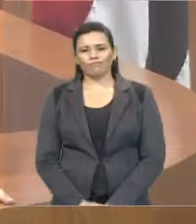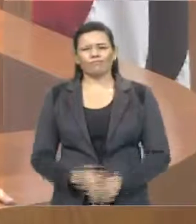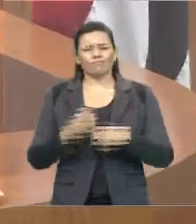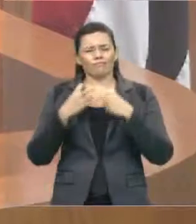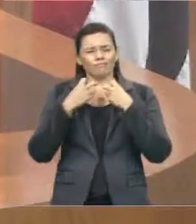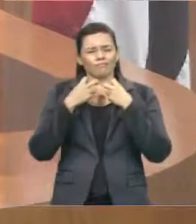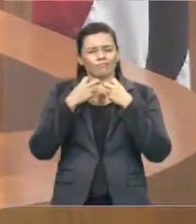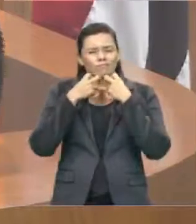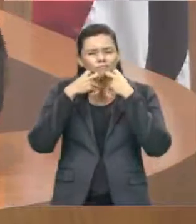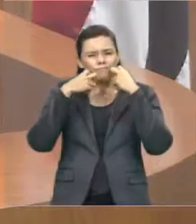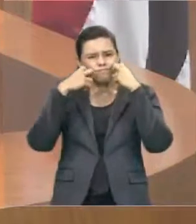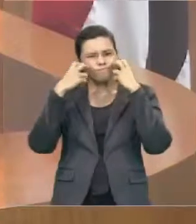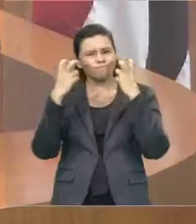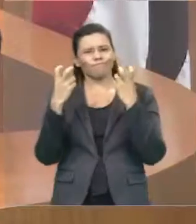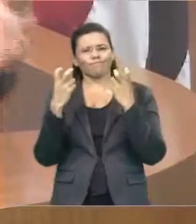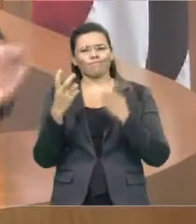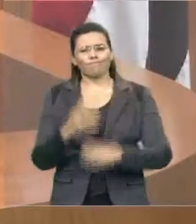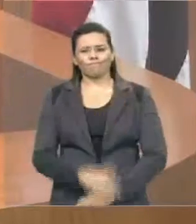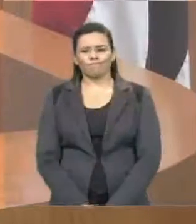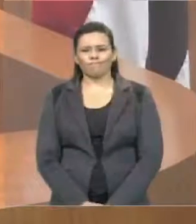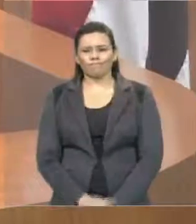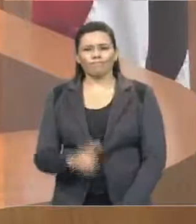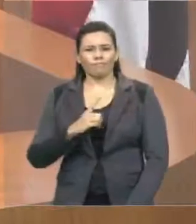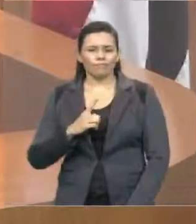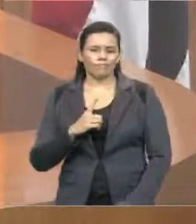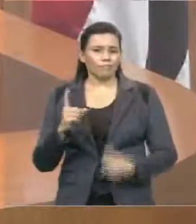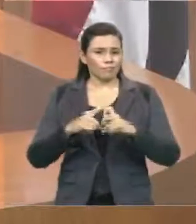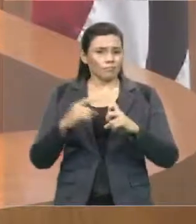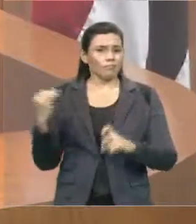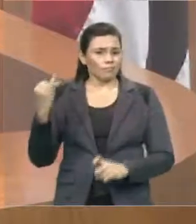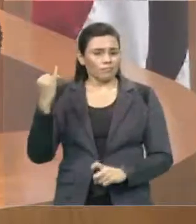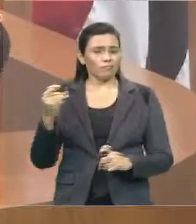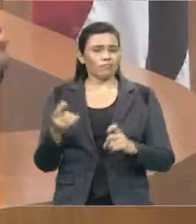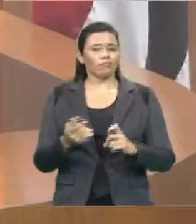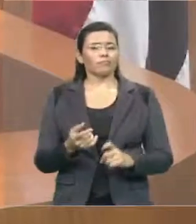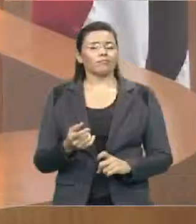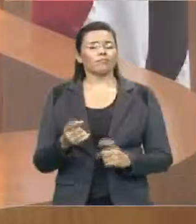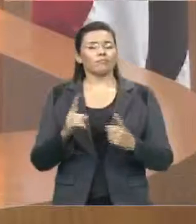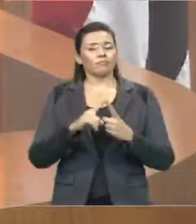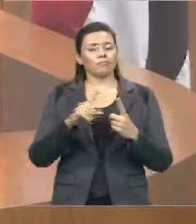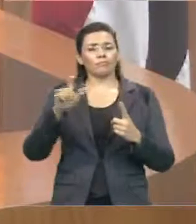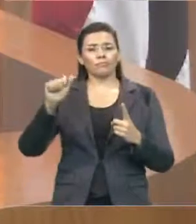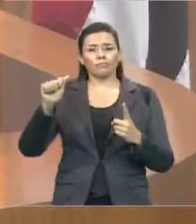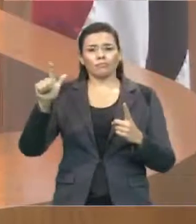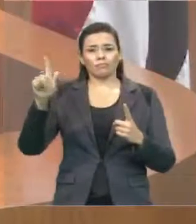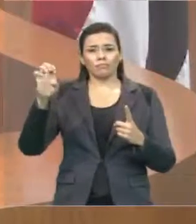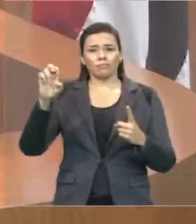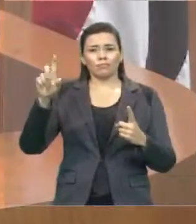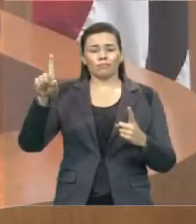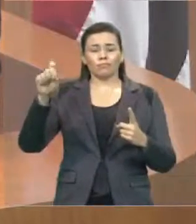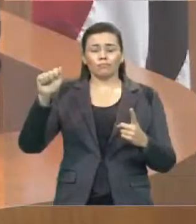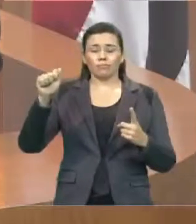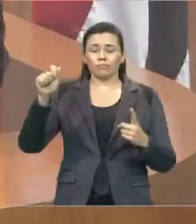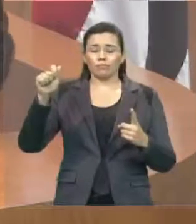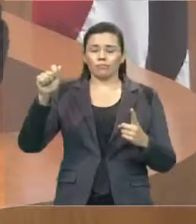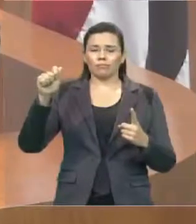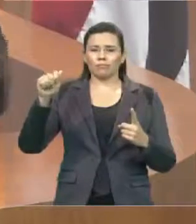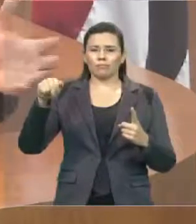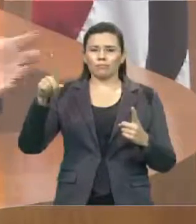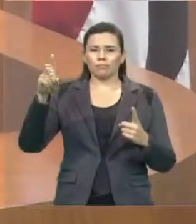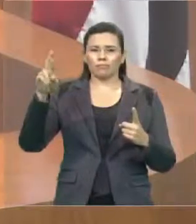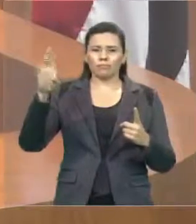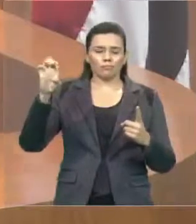Lá tem médicos importantes como o doutor Alexandre, doutor Raimundo Salazar, doutor Elígio,